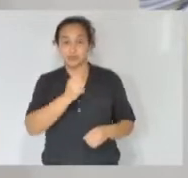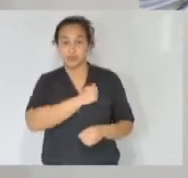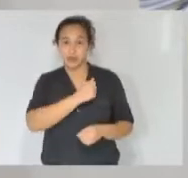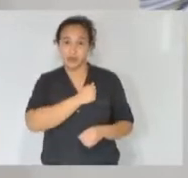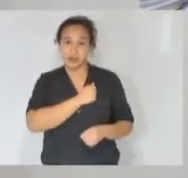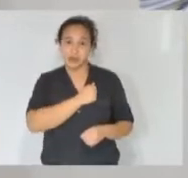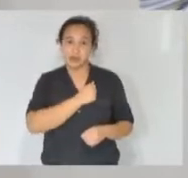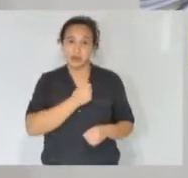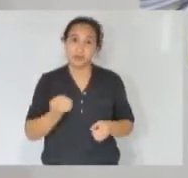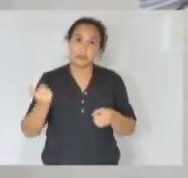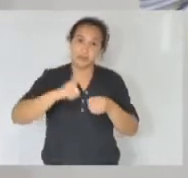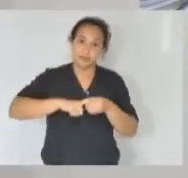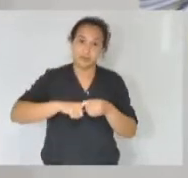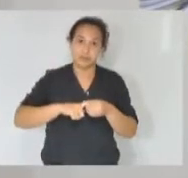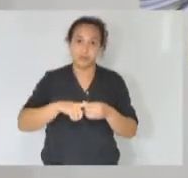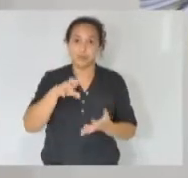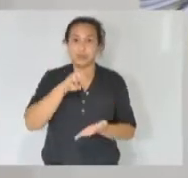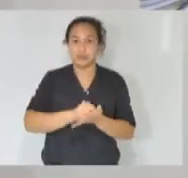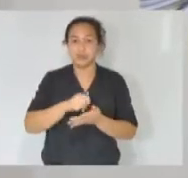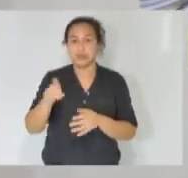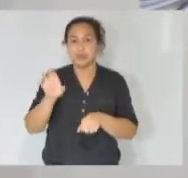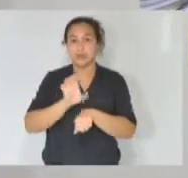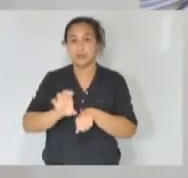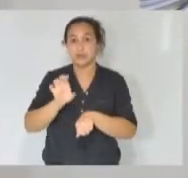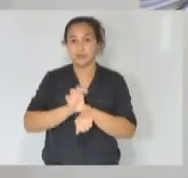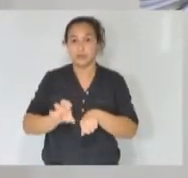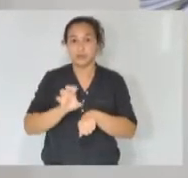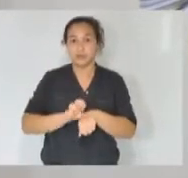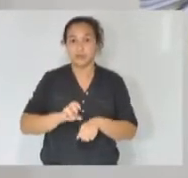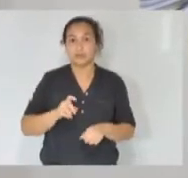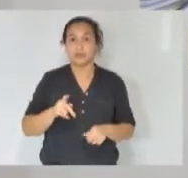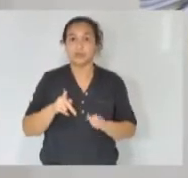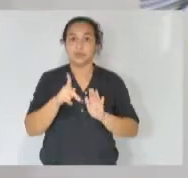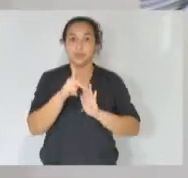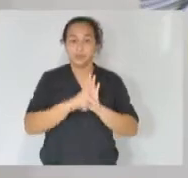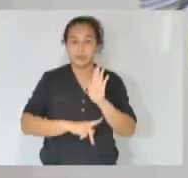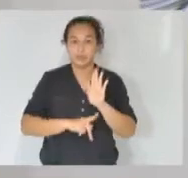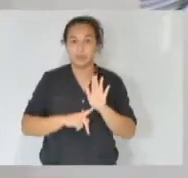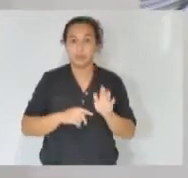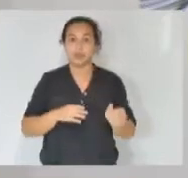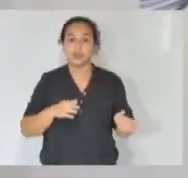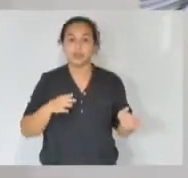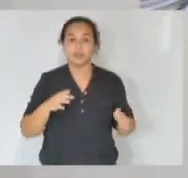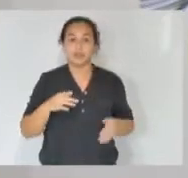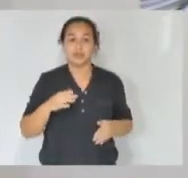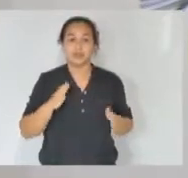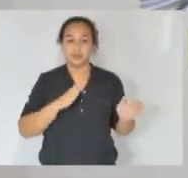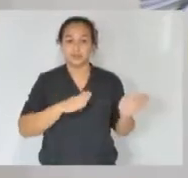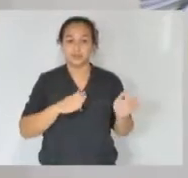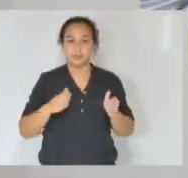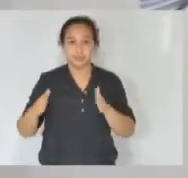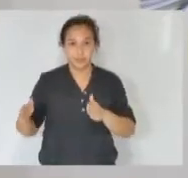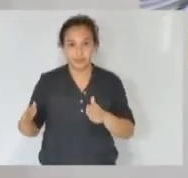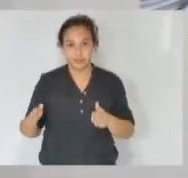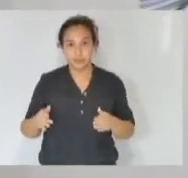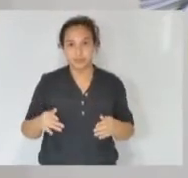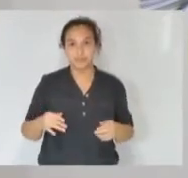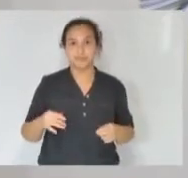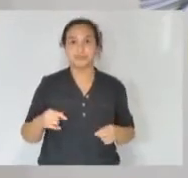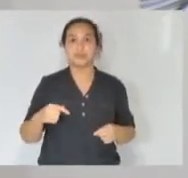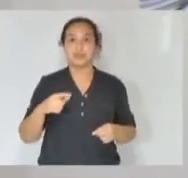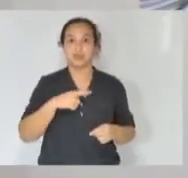se matricular naquele curso. Esse projeto está em tramitação, tem recebido pareceres favoráveis aqui na